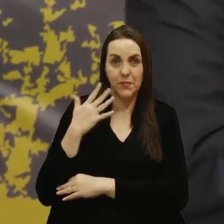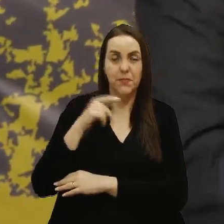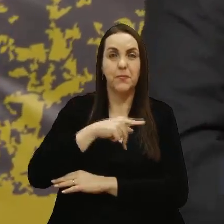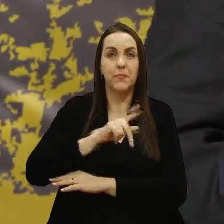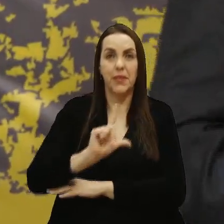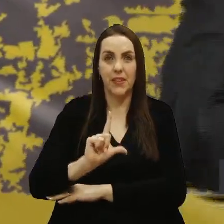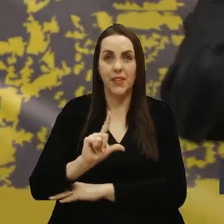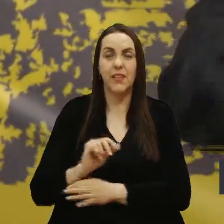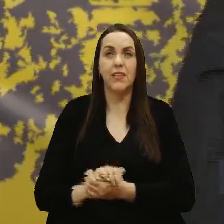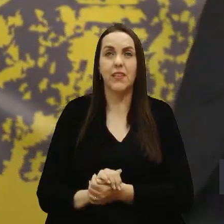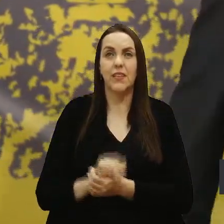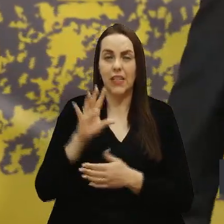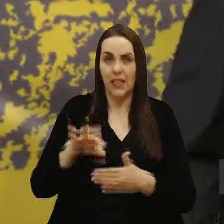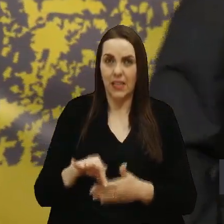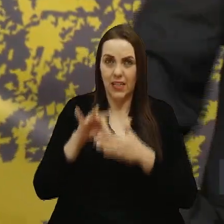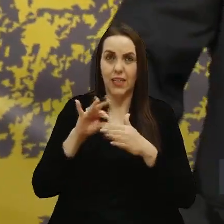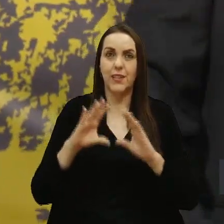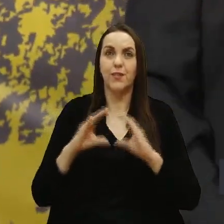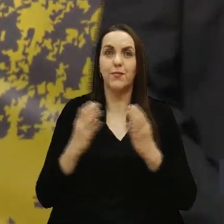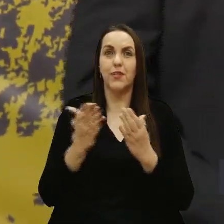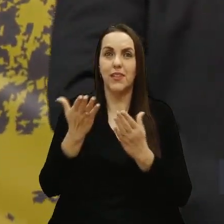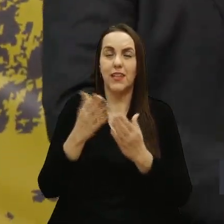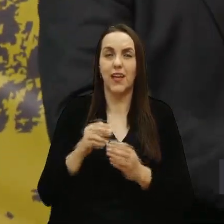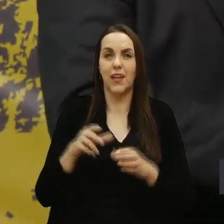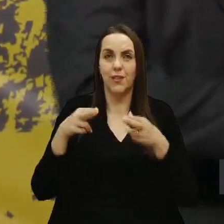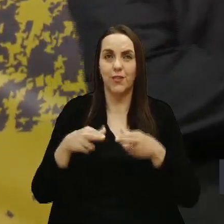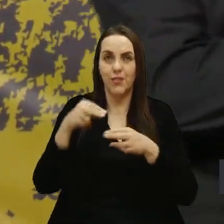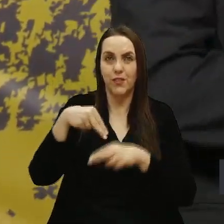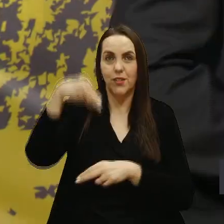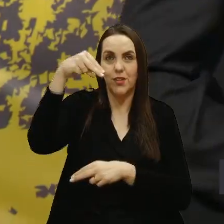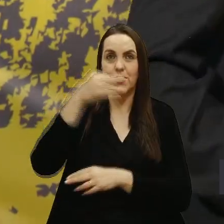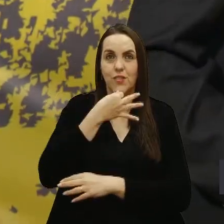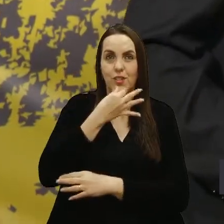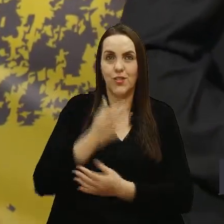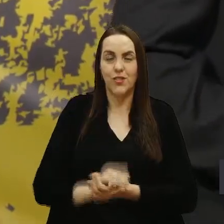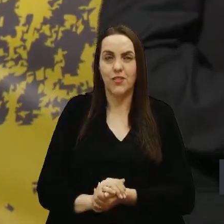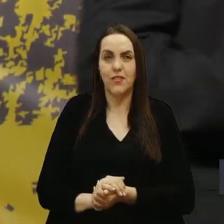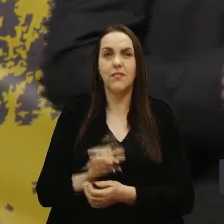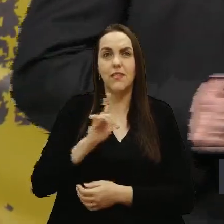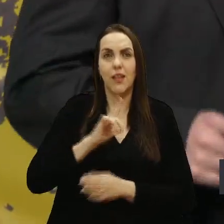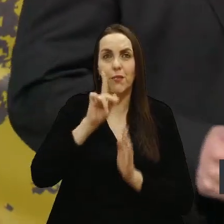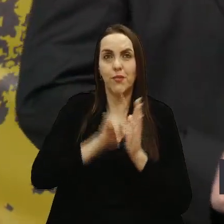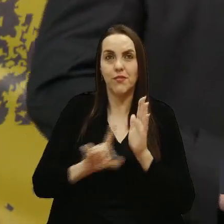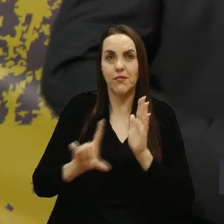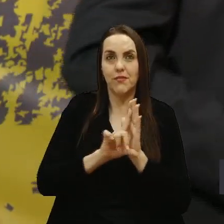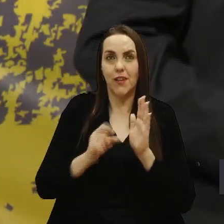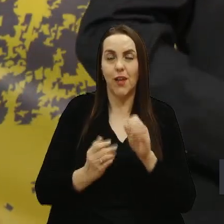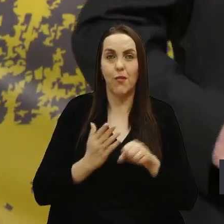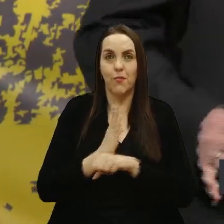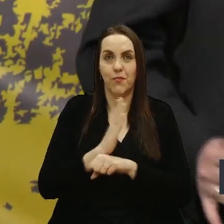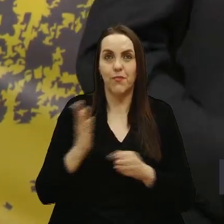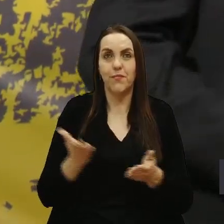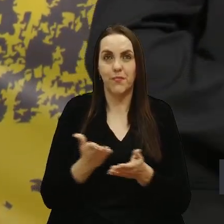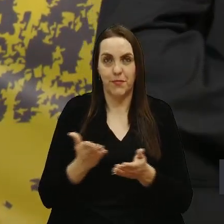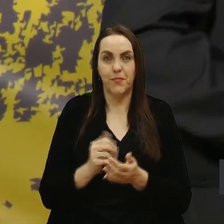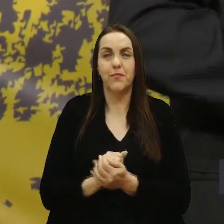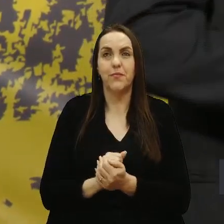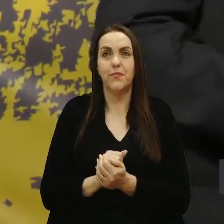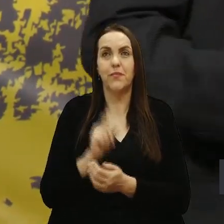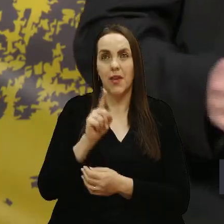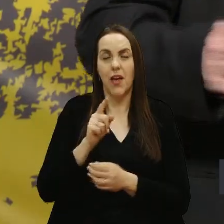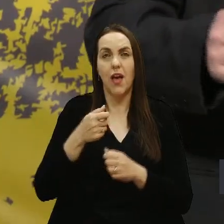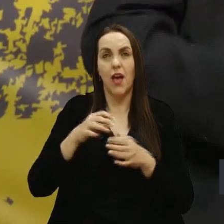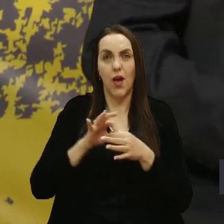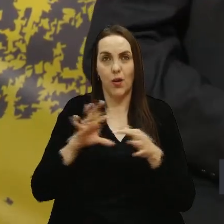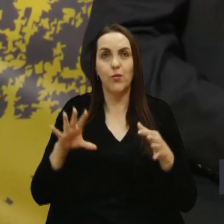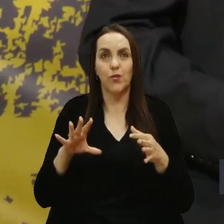PL, liderança comunitária da Zona Norte de Caxias do Sul, teve um projeto de lei aprovado hoje, esse projeto aí que autoriza,